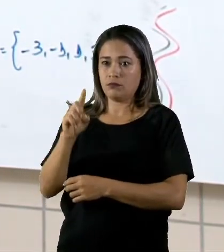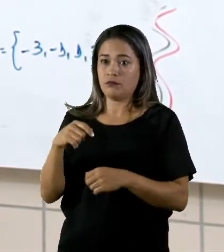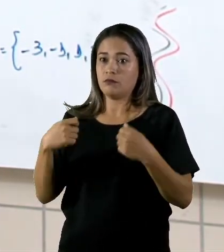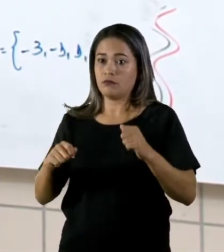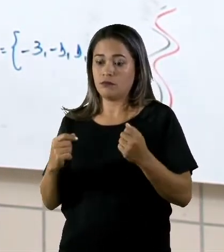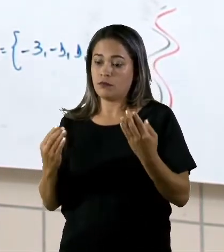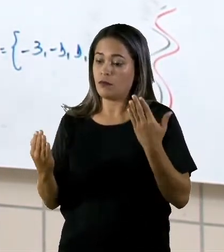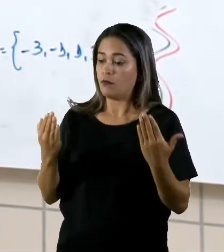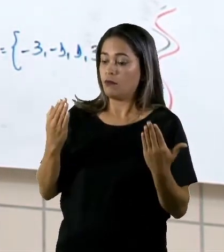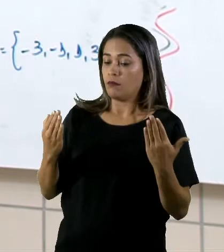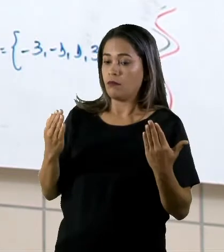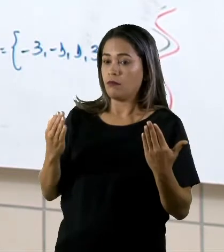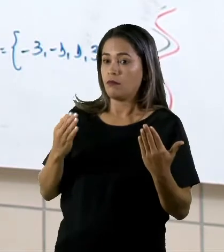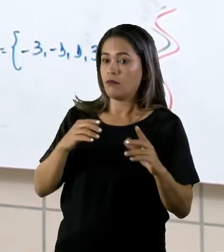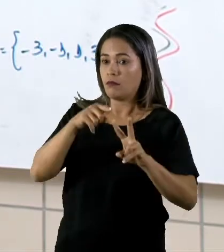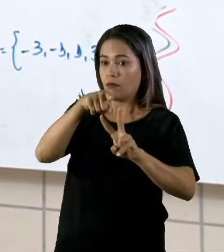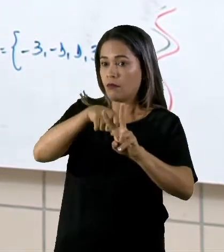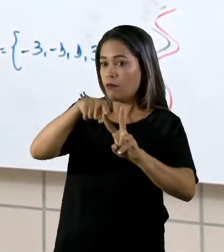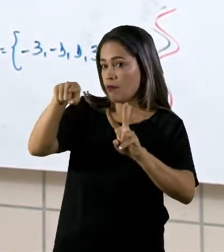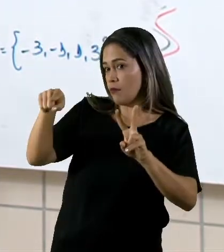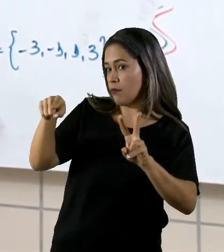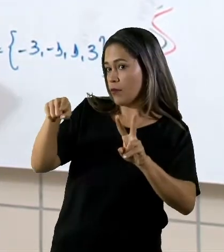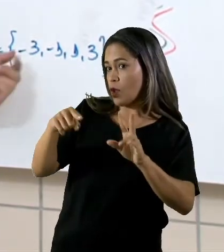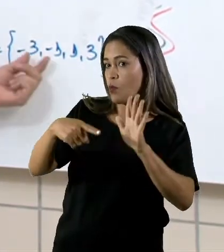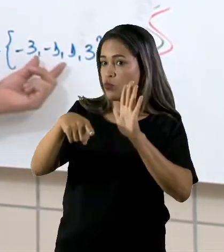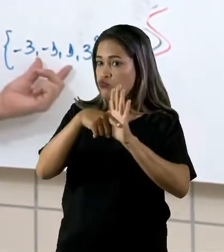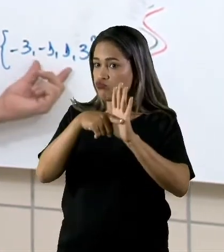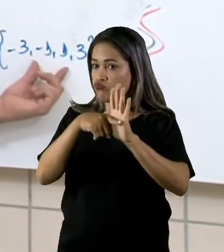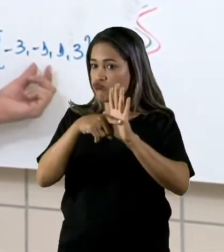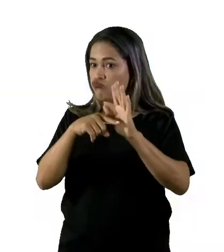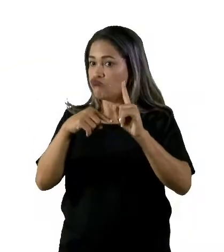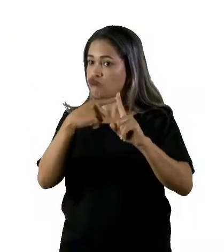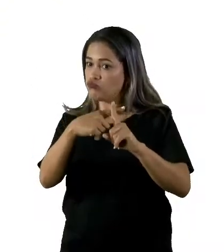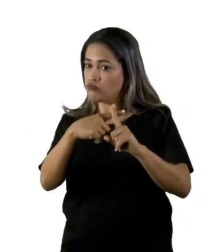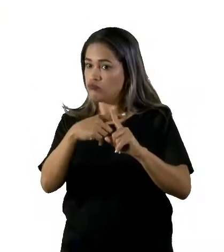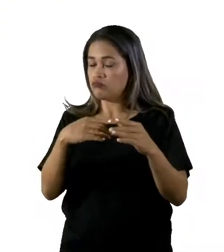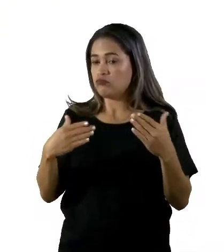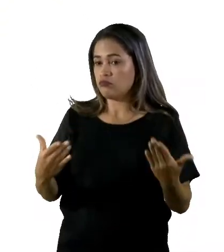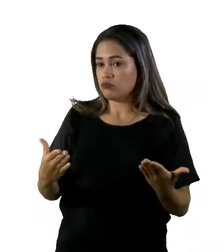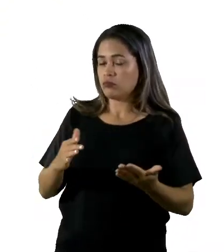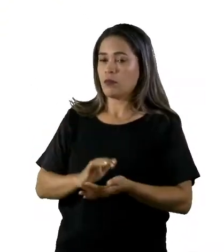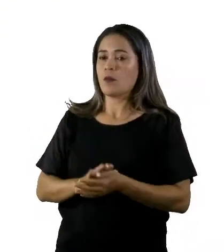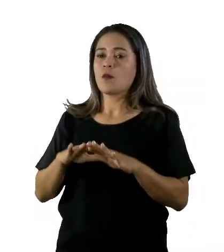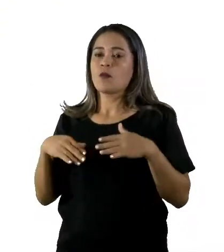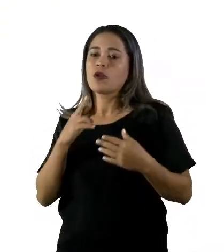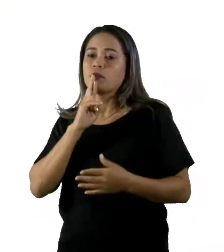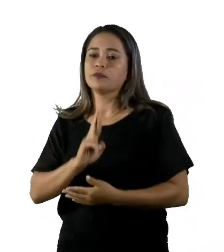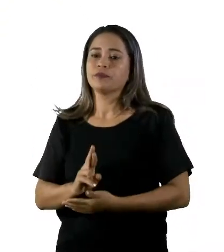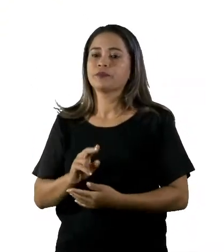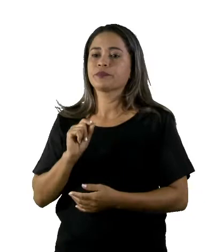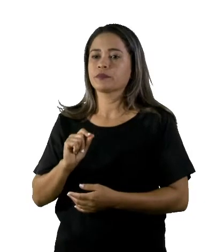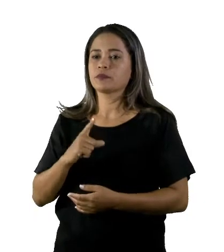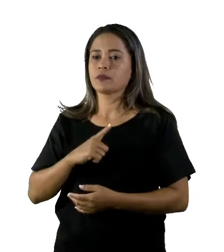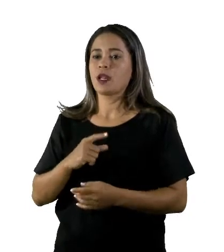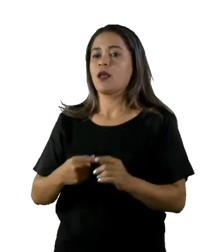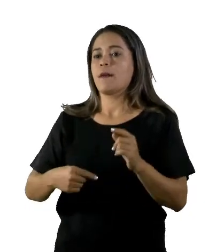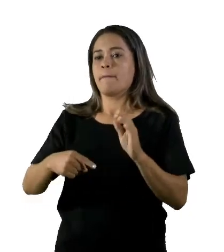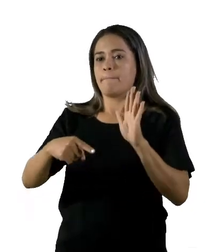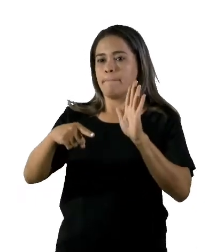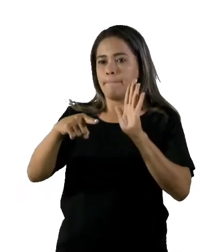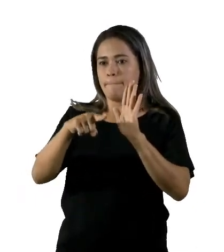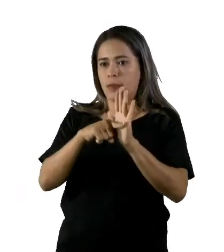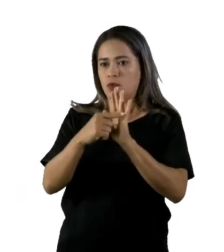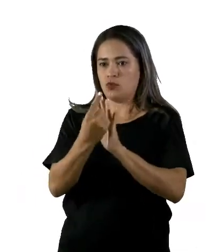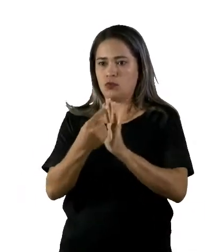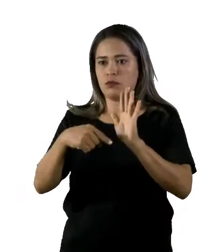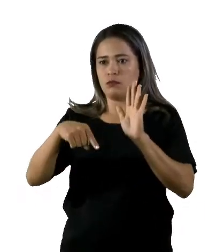para a raiz, positiva e negativa, não é isso? Então, quais são as respostas que eu tenho? Menos 1 e menos 3.